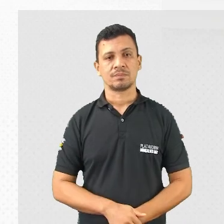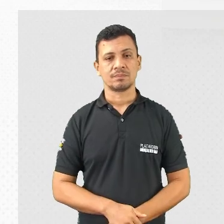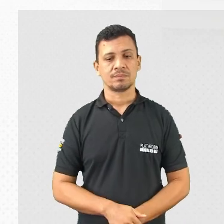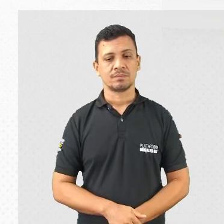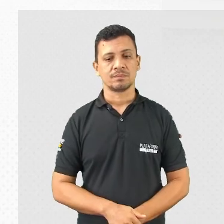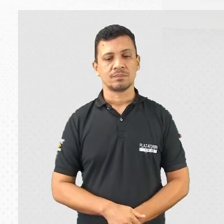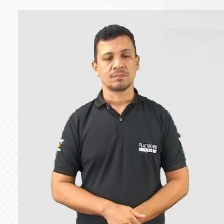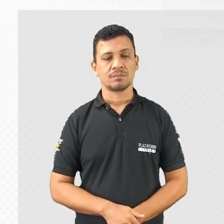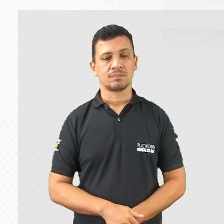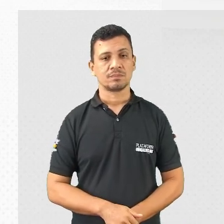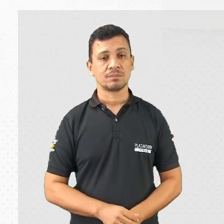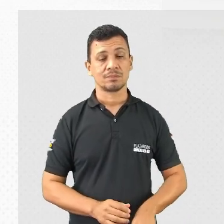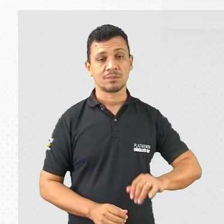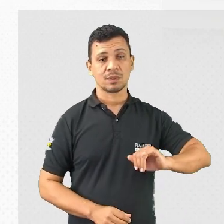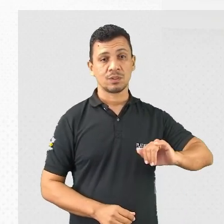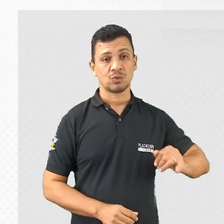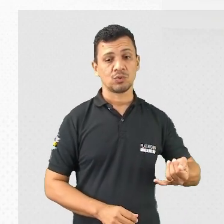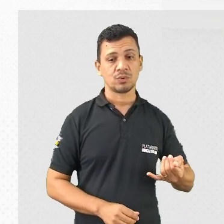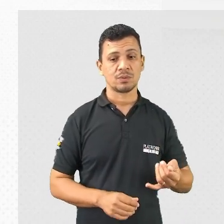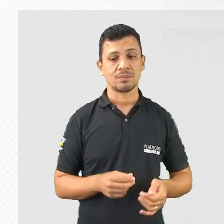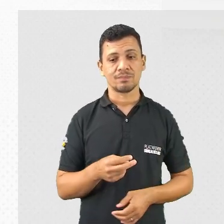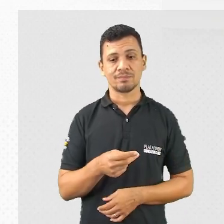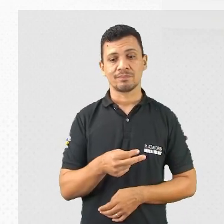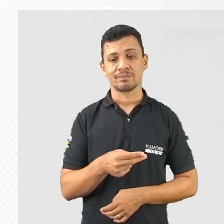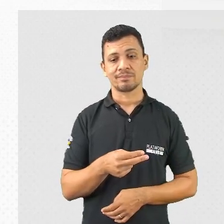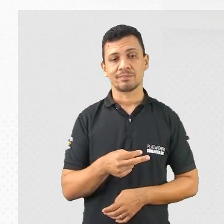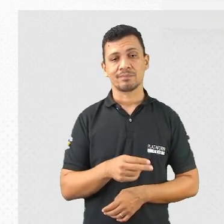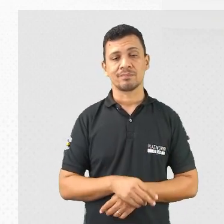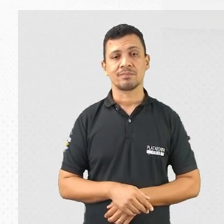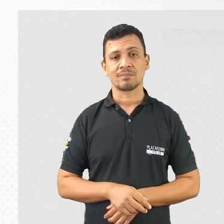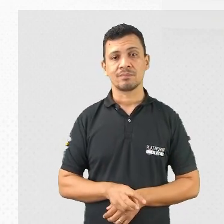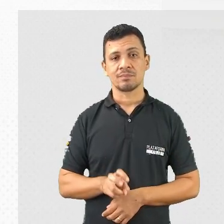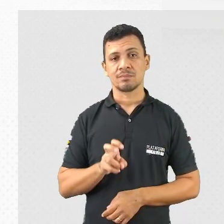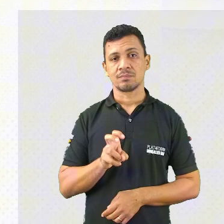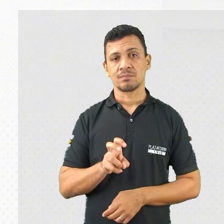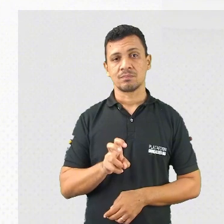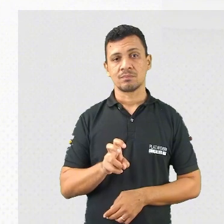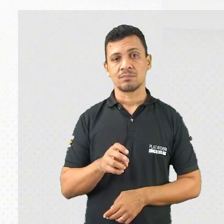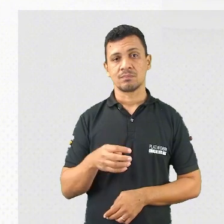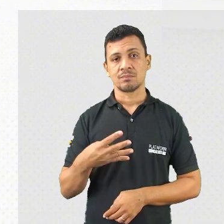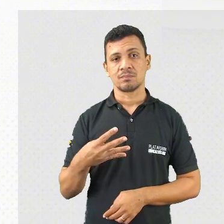Beleza? Então, você vai ter que os juros aqui vai ser igual a de